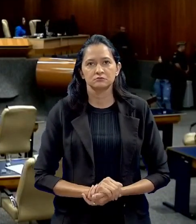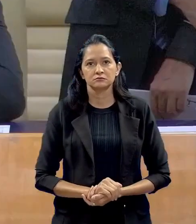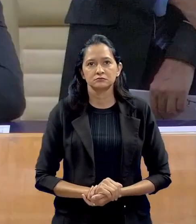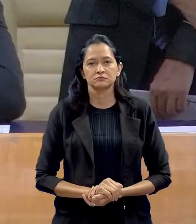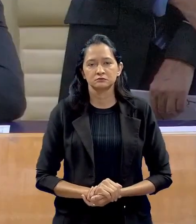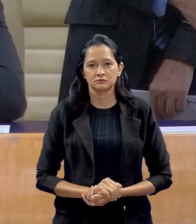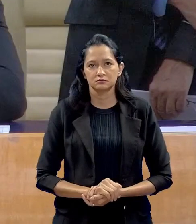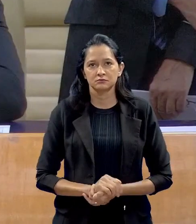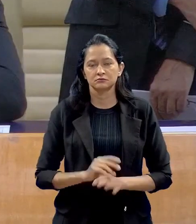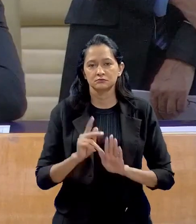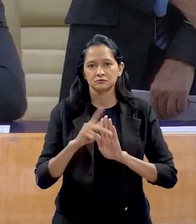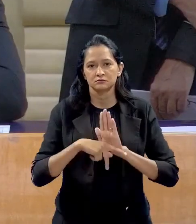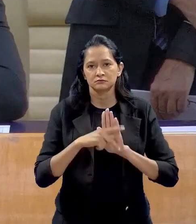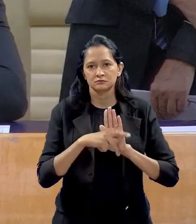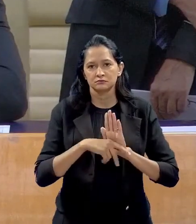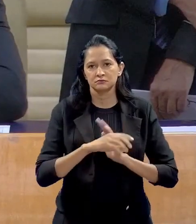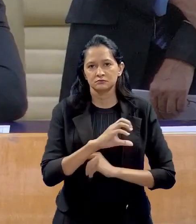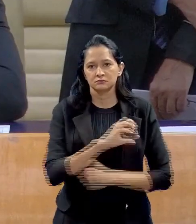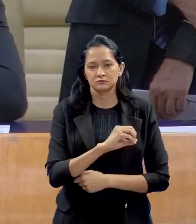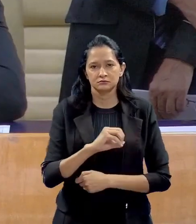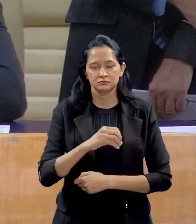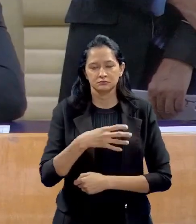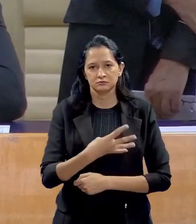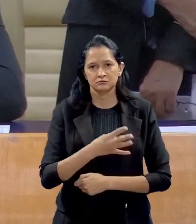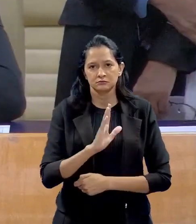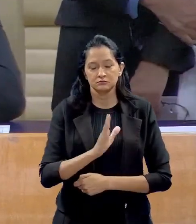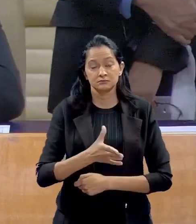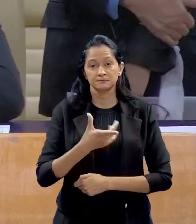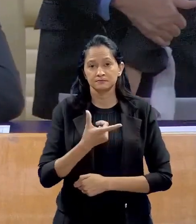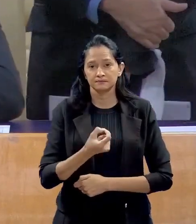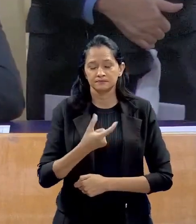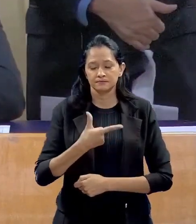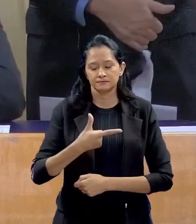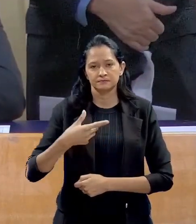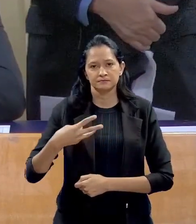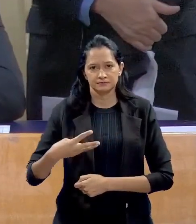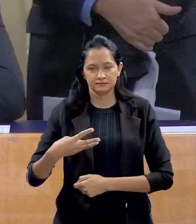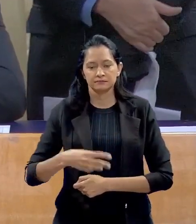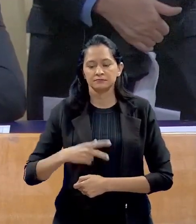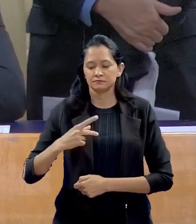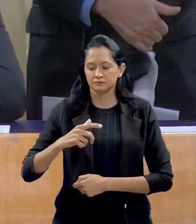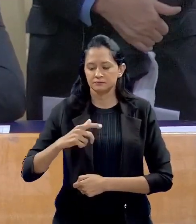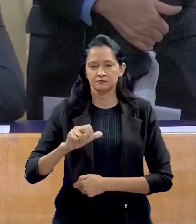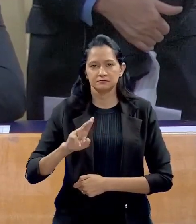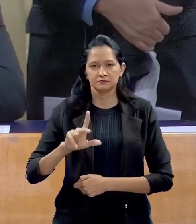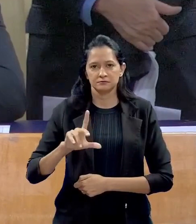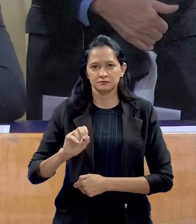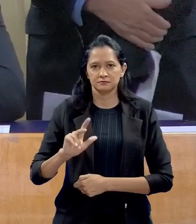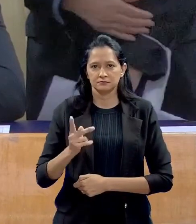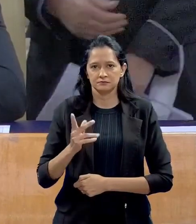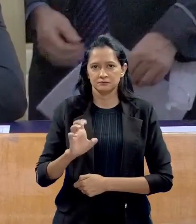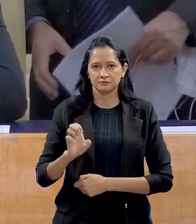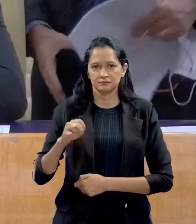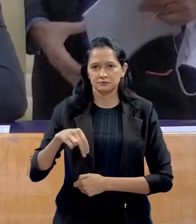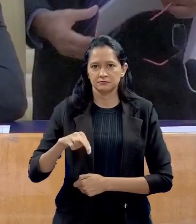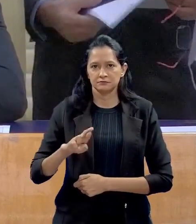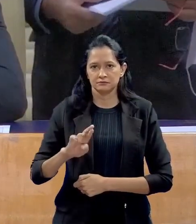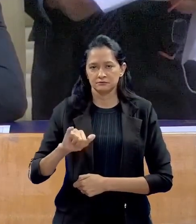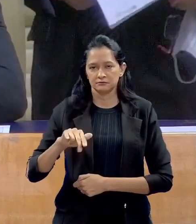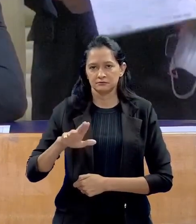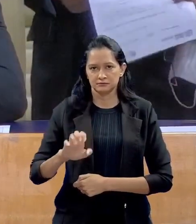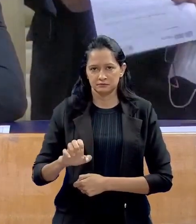Projeto de lei ordinária número 004 de 2023, do ilustre vereador Paulo Henrique, que denomina José